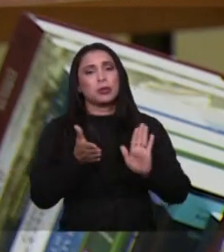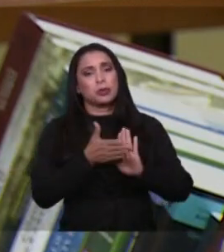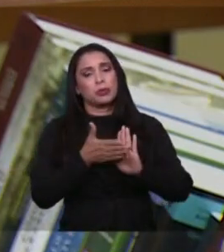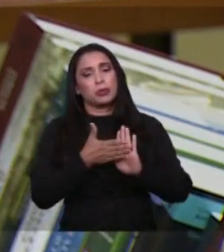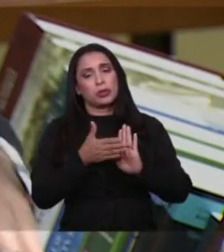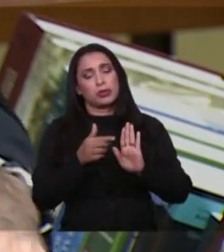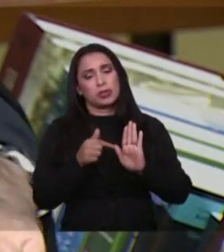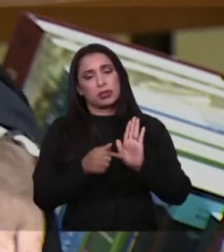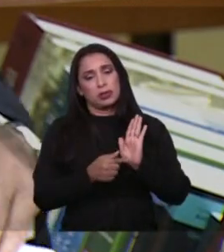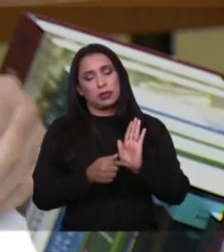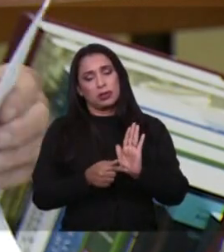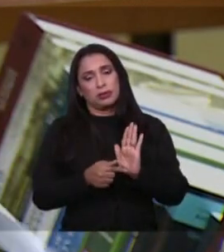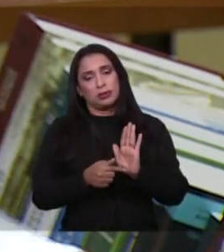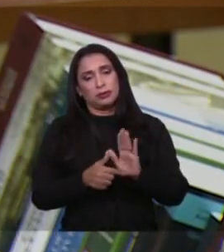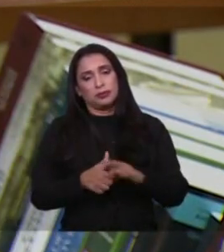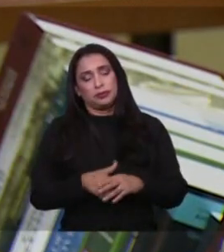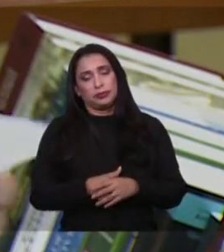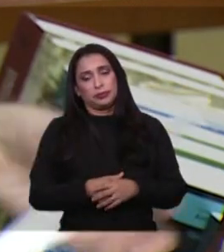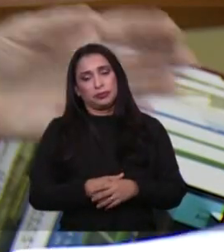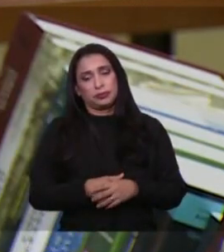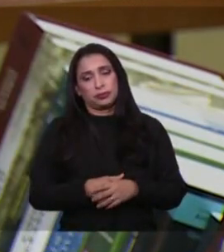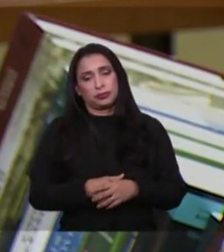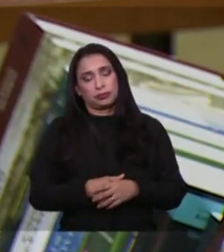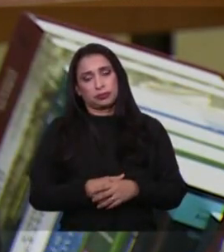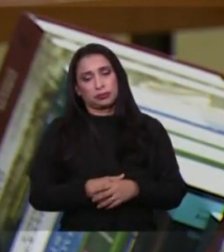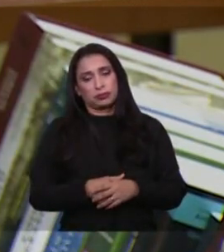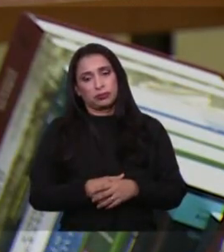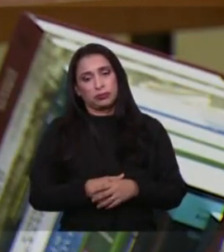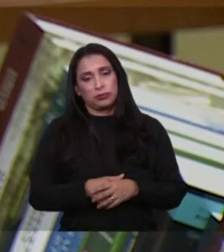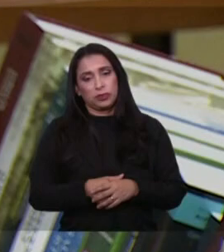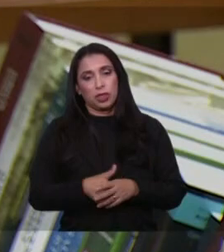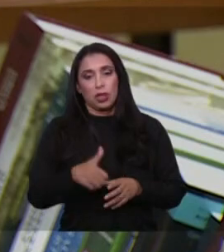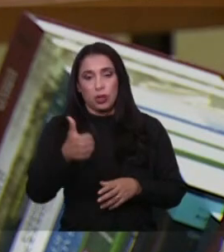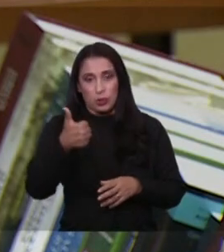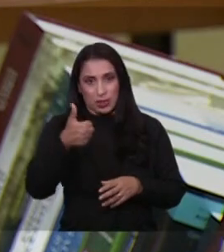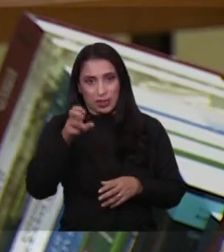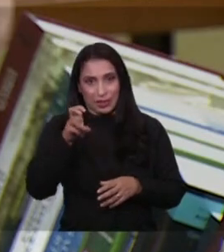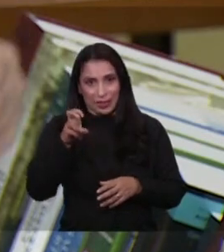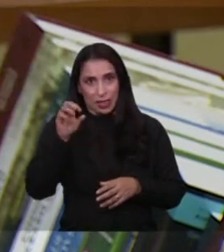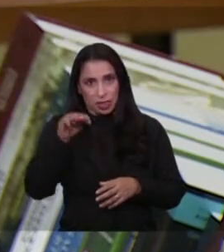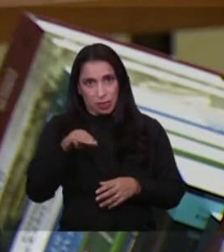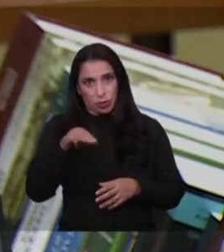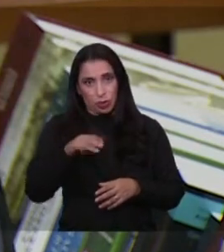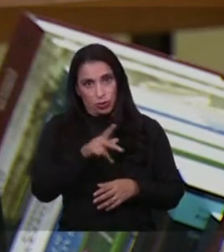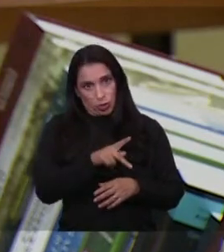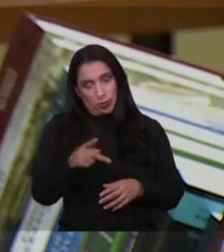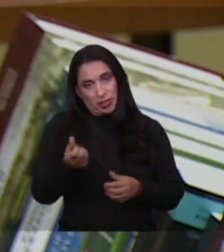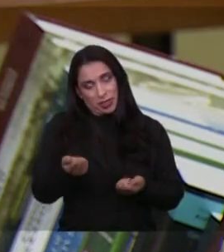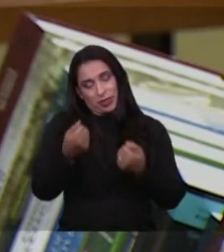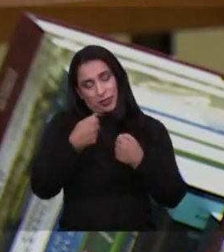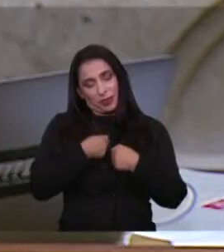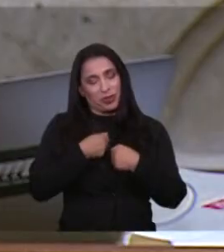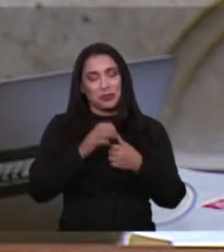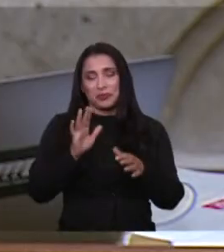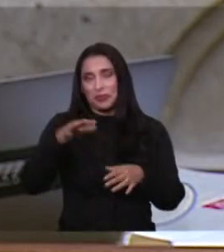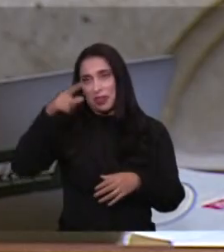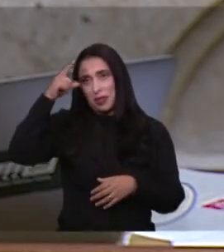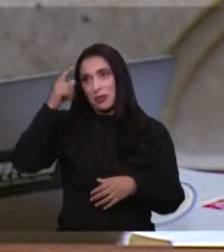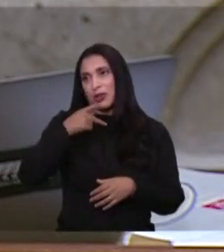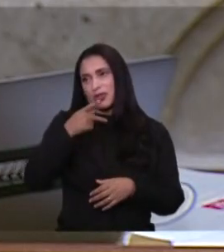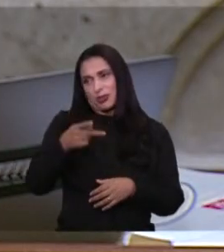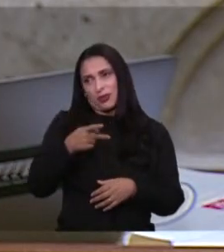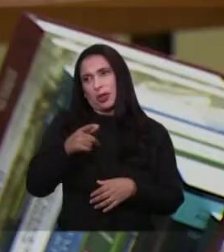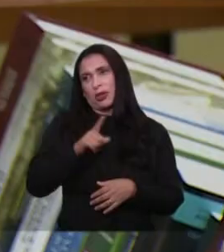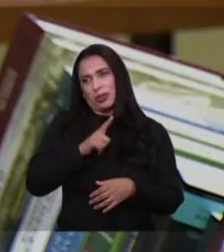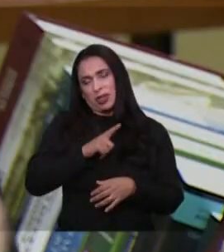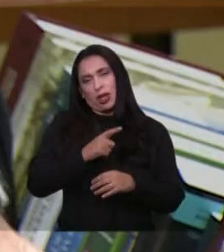Os 15 minutos que Sua Excelência o Presidente me deu. Vossa Excelência tem todo o tempo do mundo. Não, mas vai